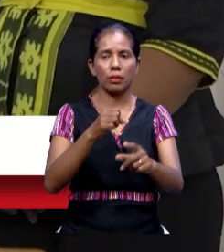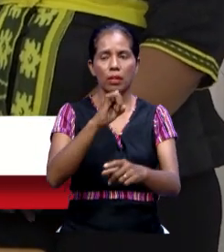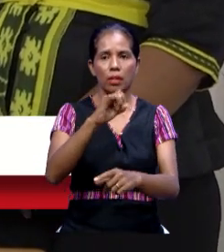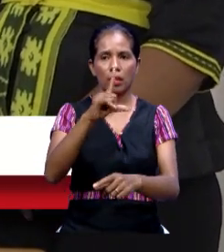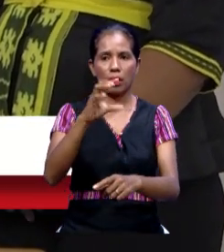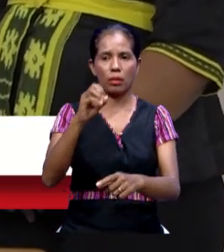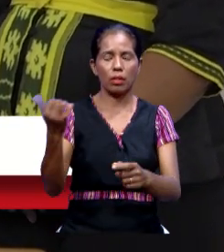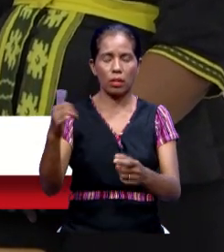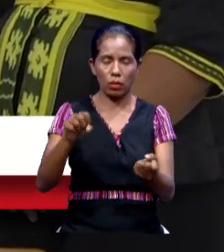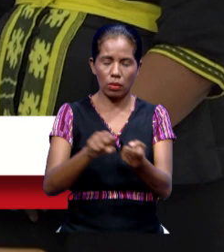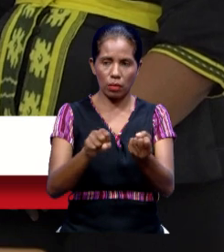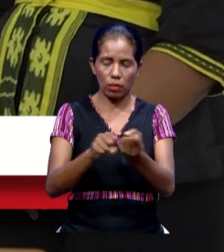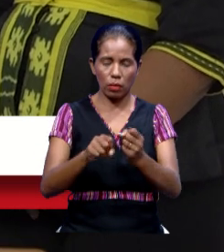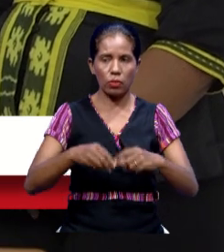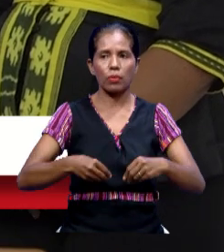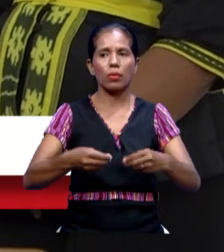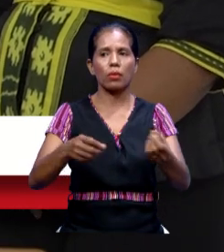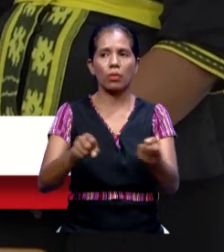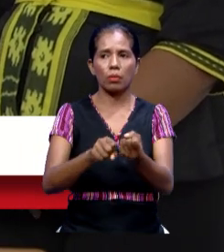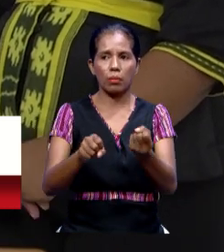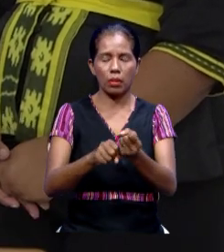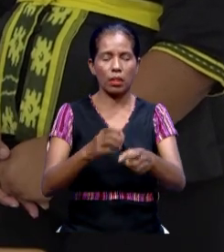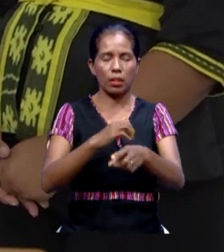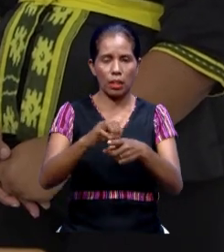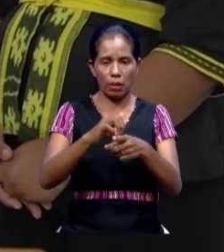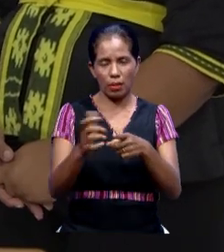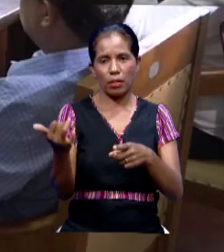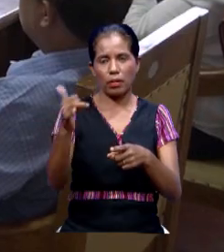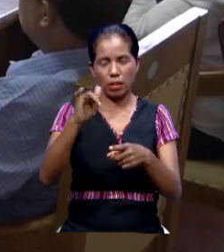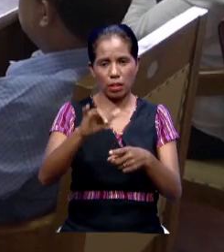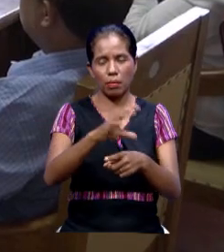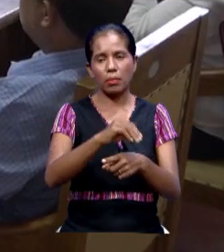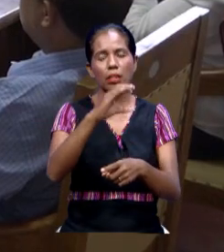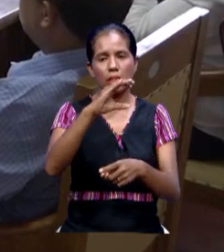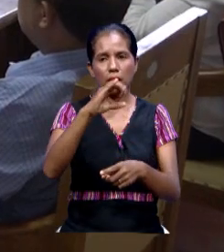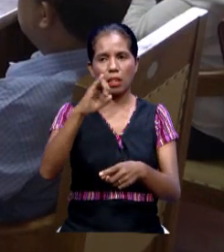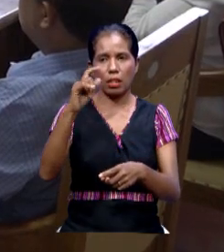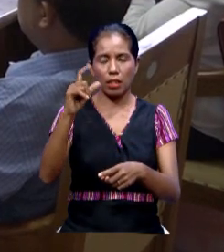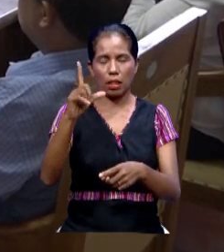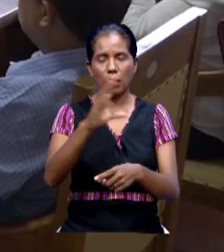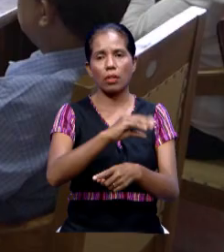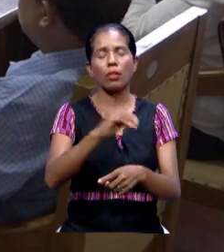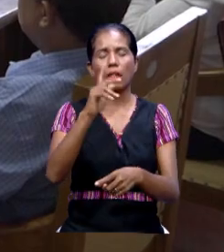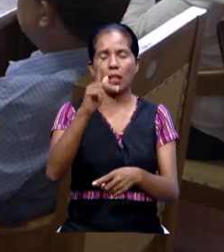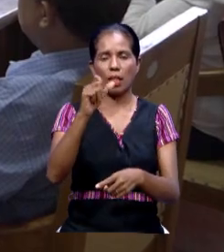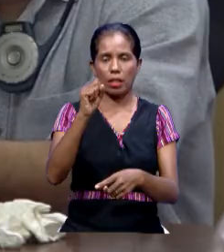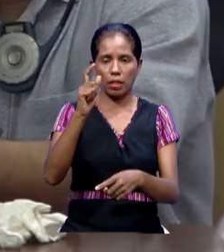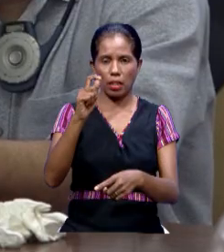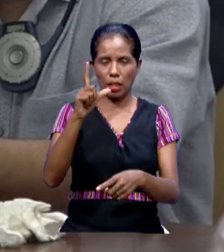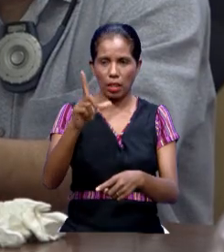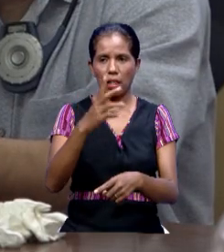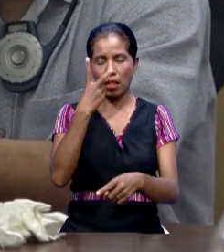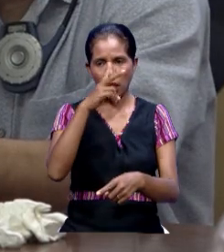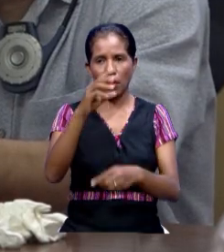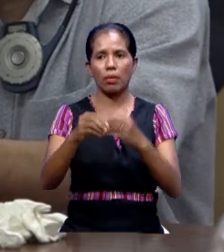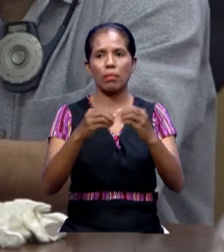se continua fo suporta liliu si treinamento sira baya parti CCITL nomos KSTL. Liliu hare kona baseda